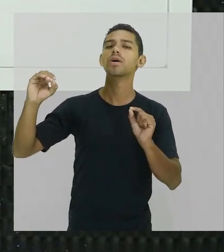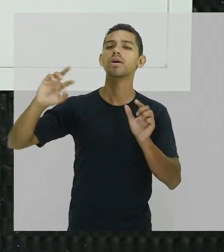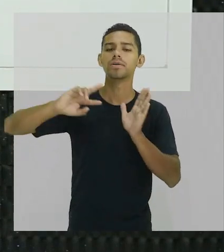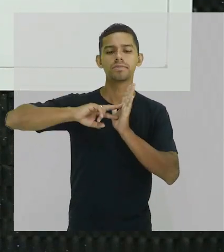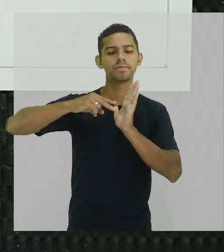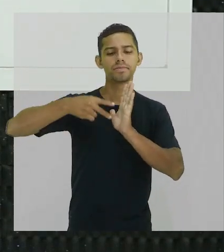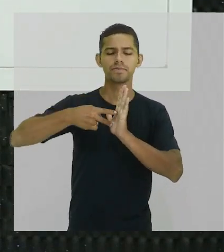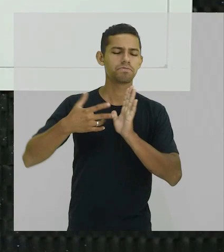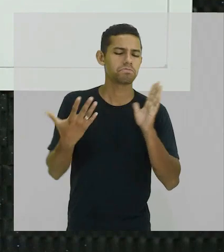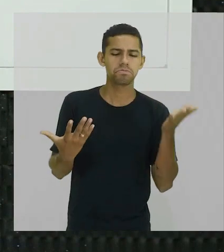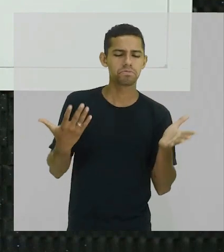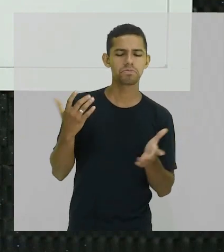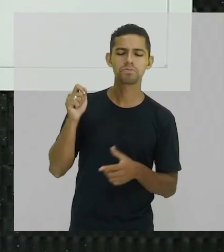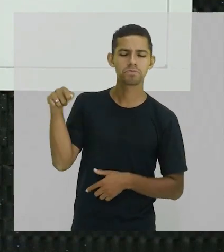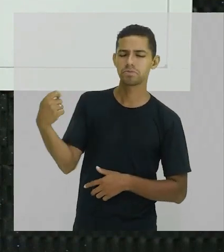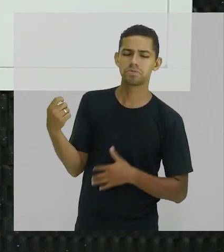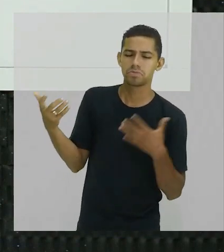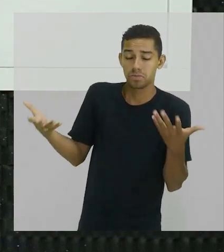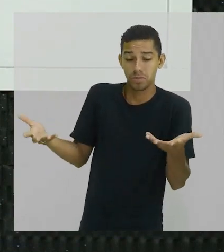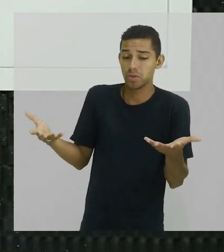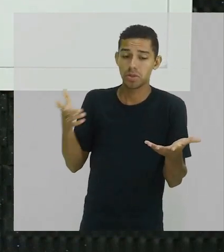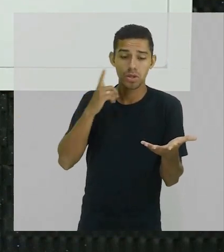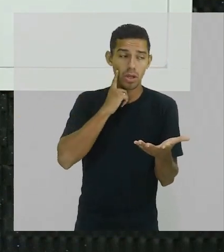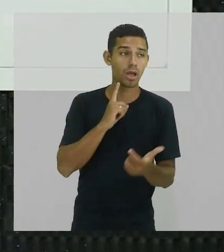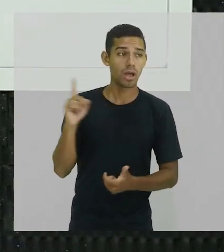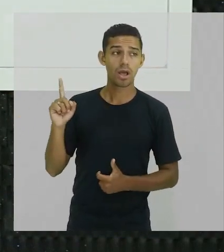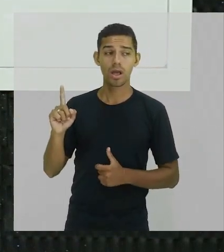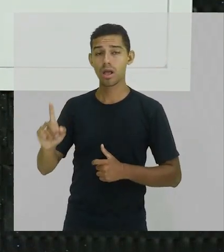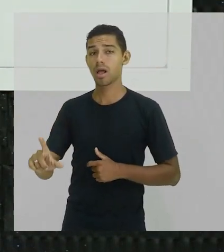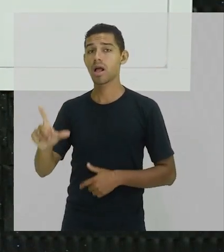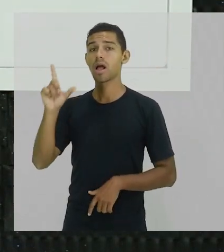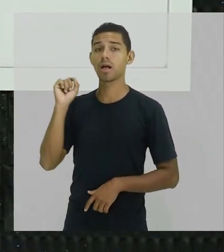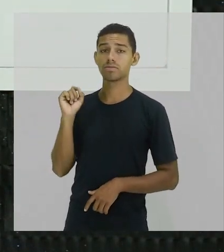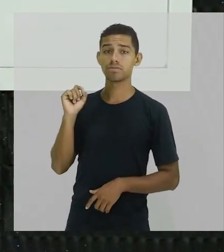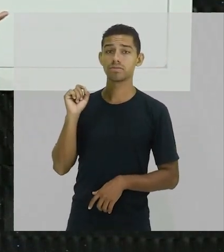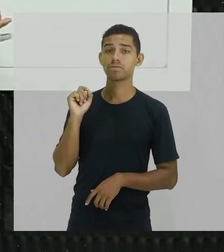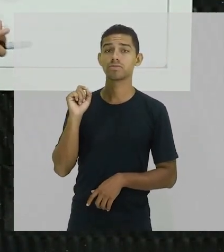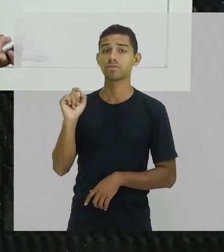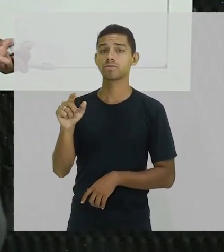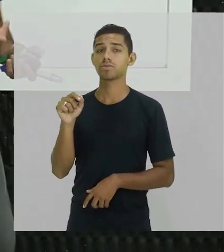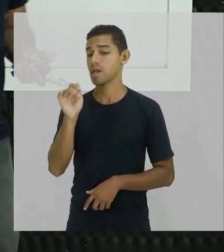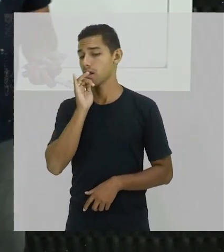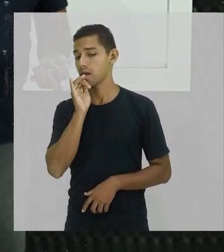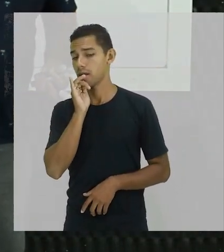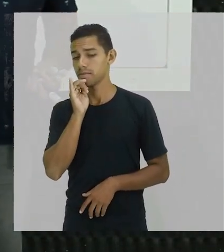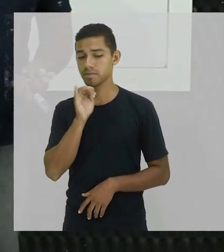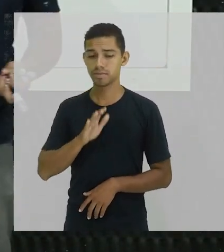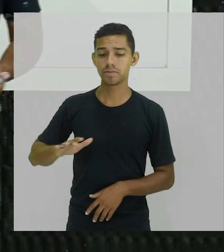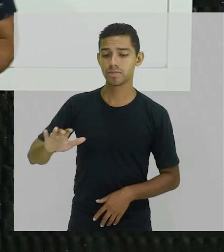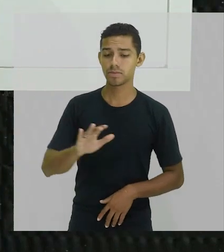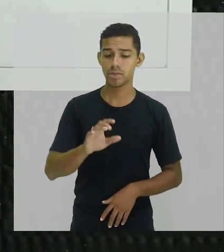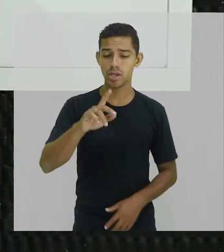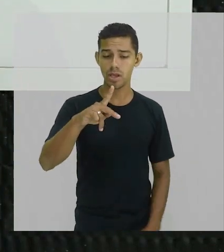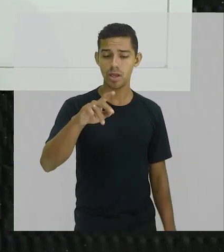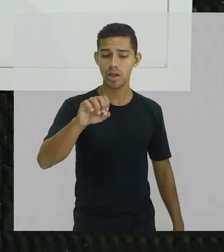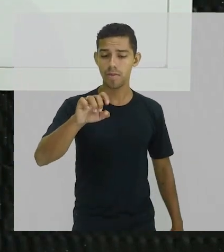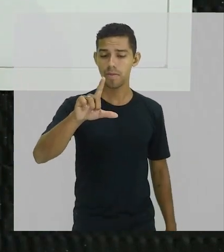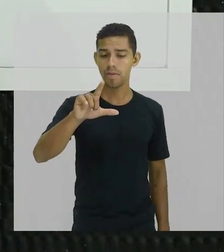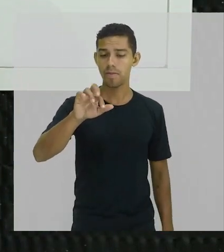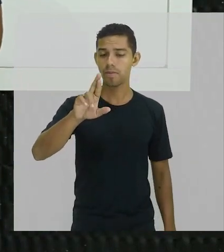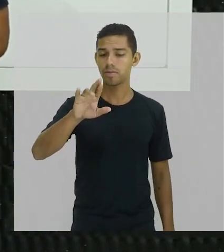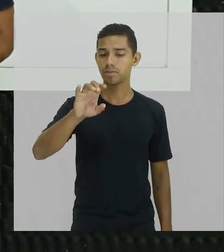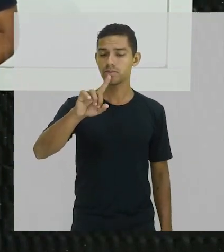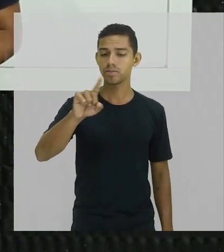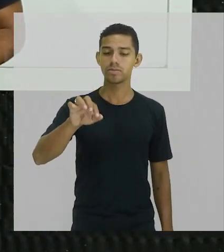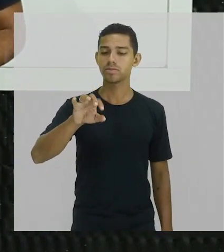Polarização, certo? É a escolha, através de um polarizador,